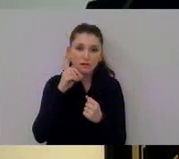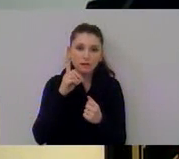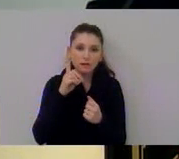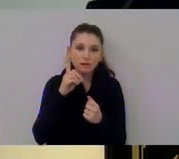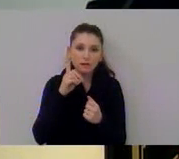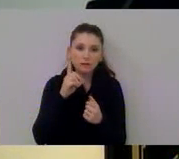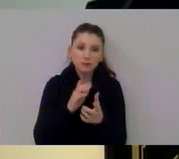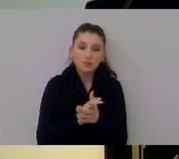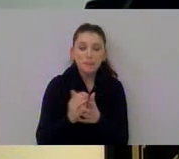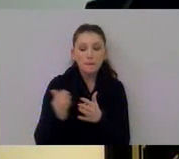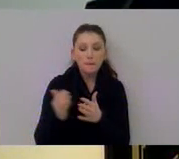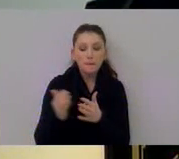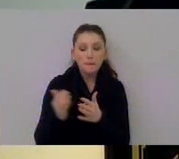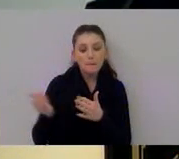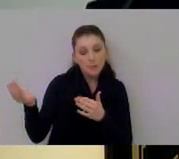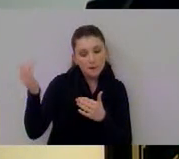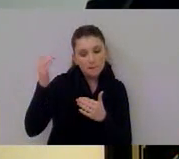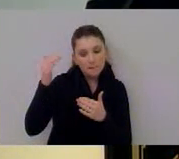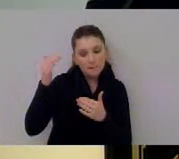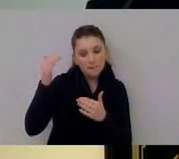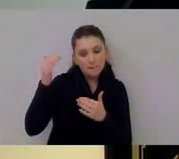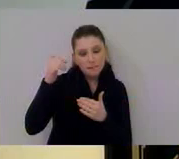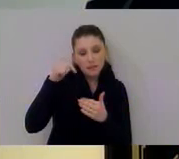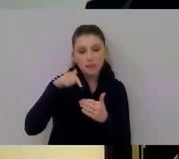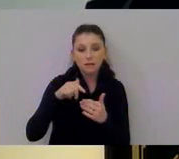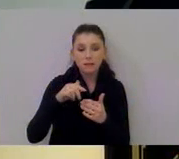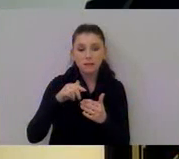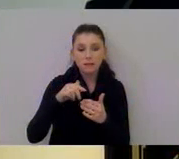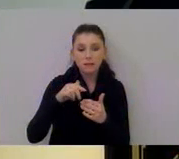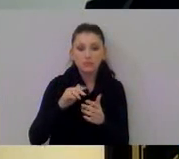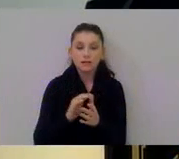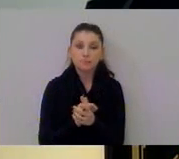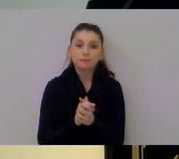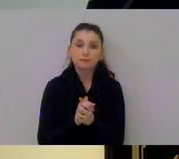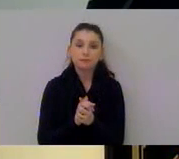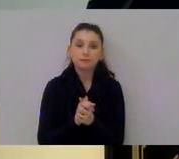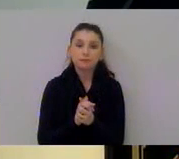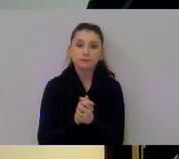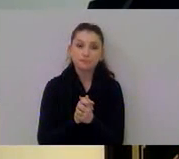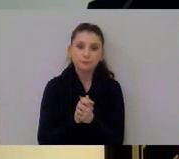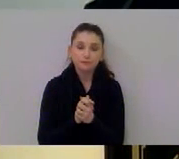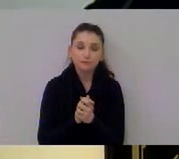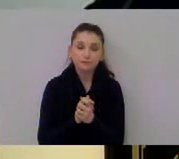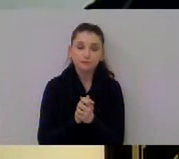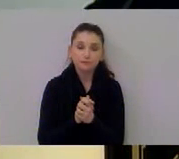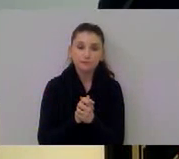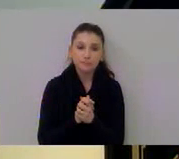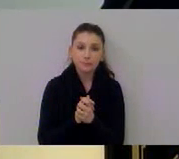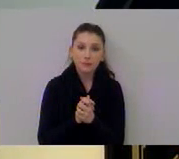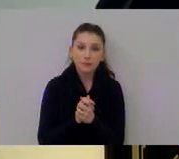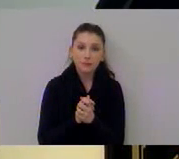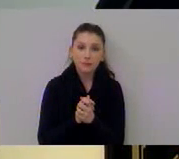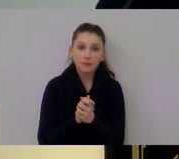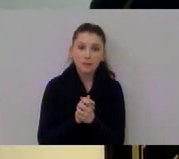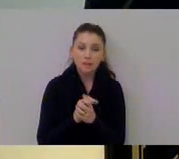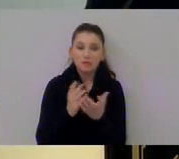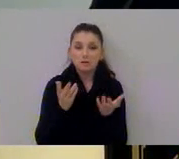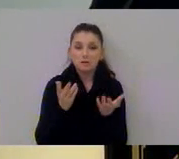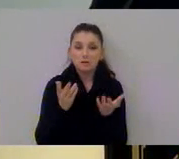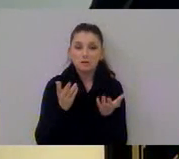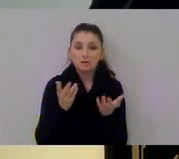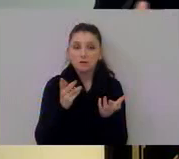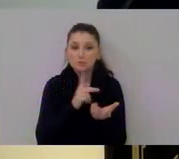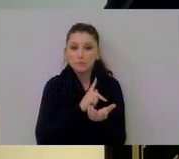aqui, porque quando Paulo Paulo era presidente, ele ia todo mês